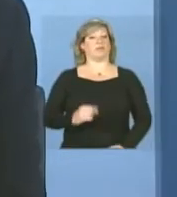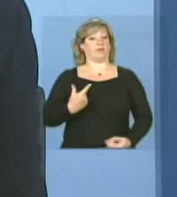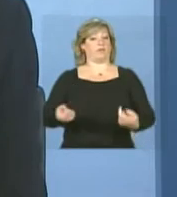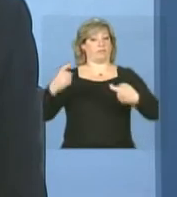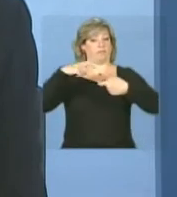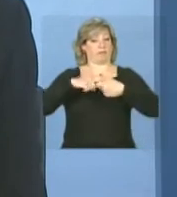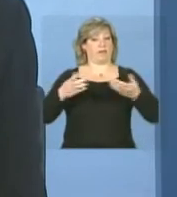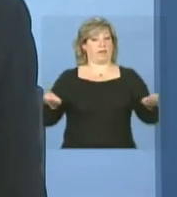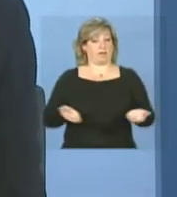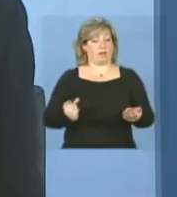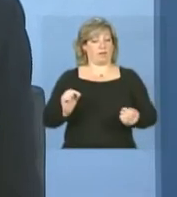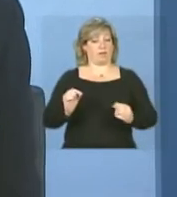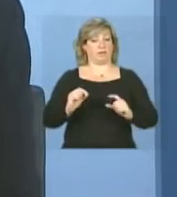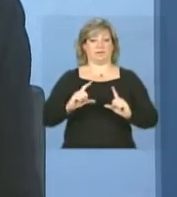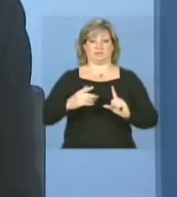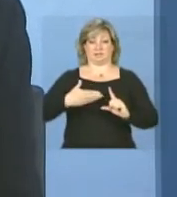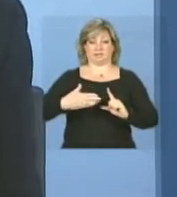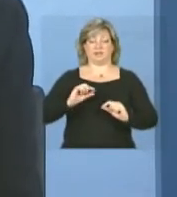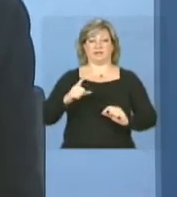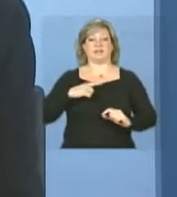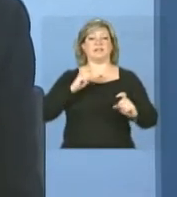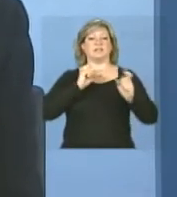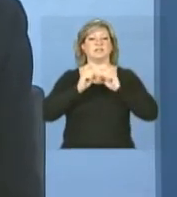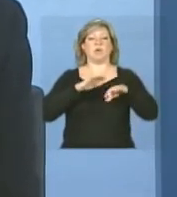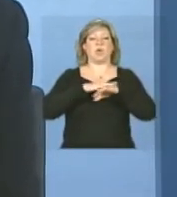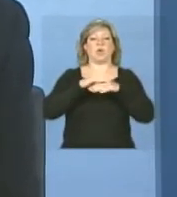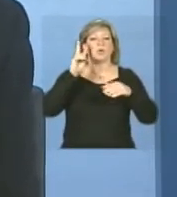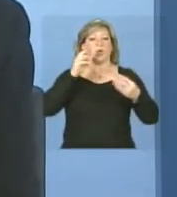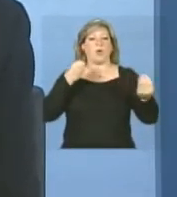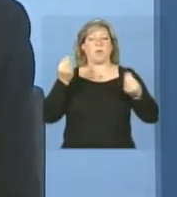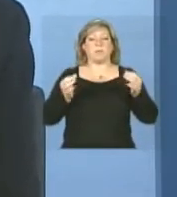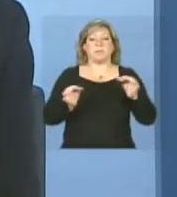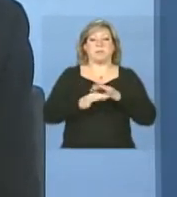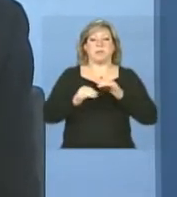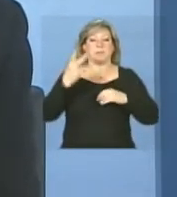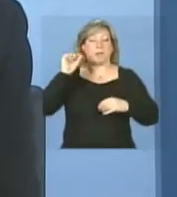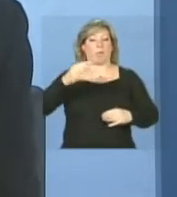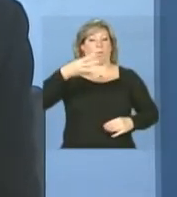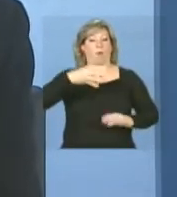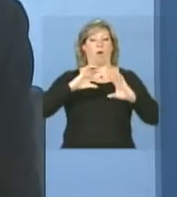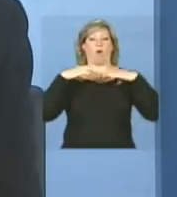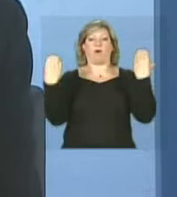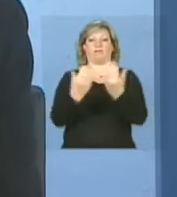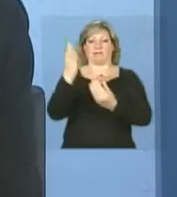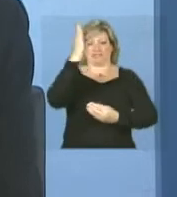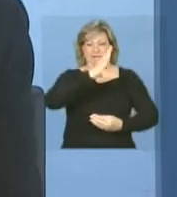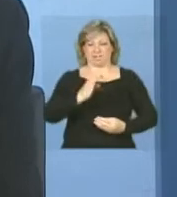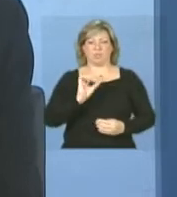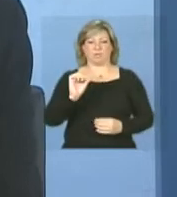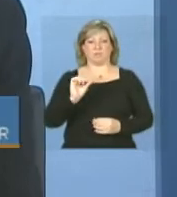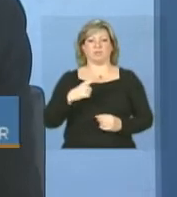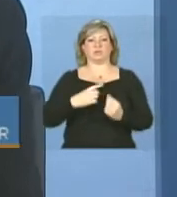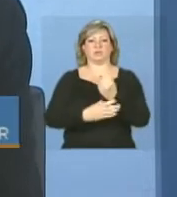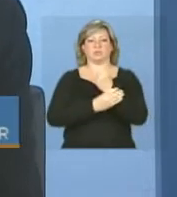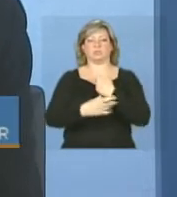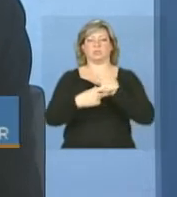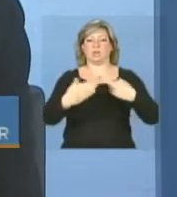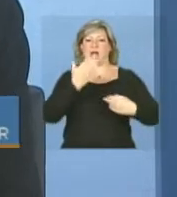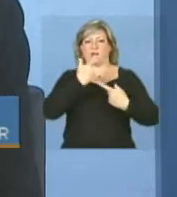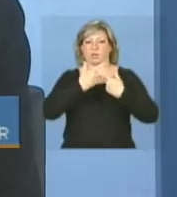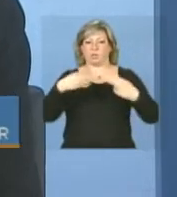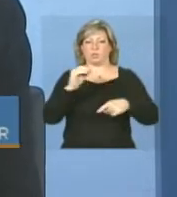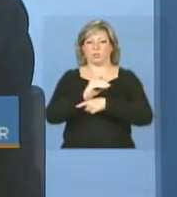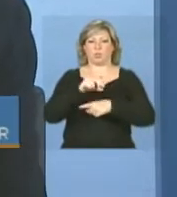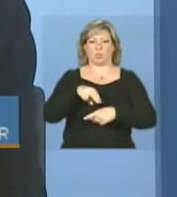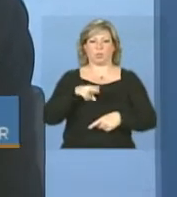Estamos de volta com a teleconferência que discute os preparativos para a 4ª Conferência Nacional de Segurança Alimentar e Nutricional, que